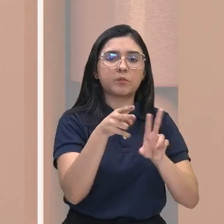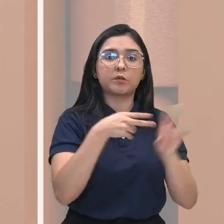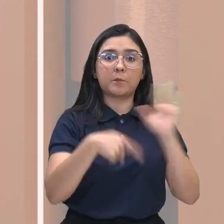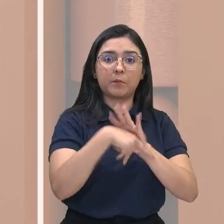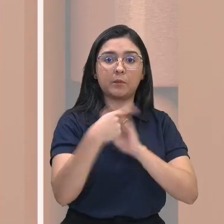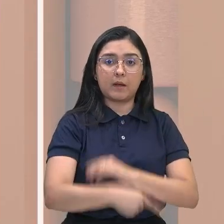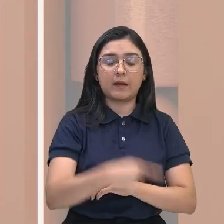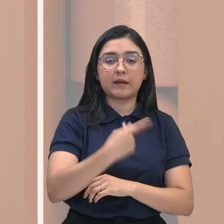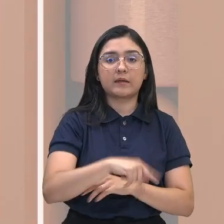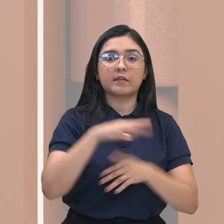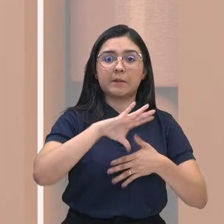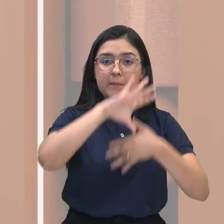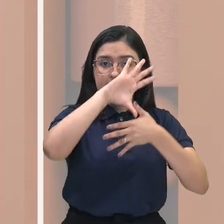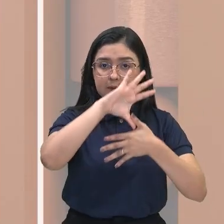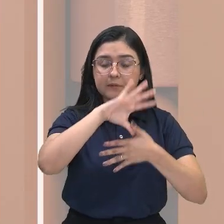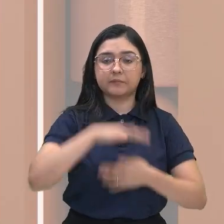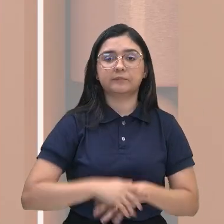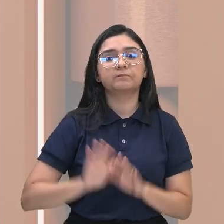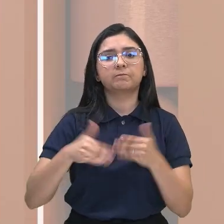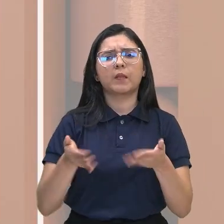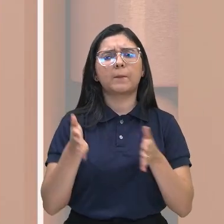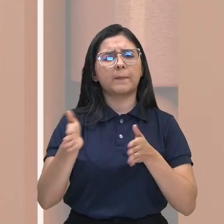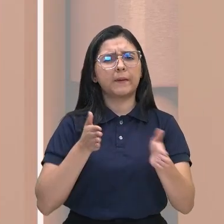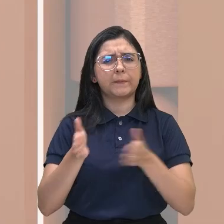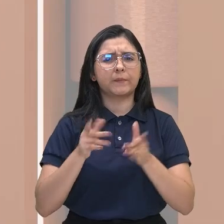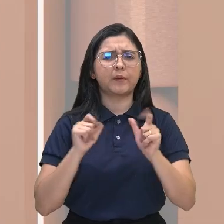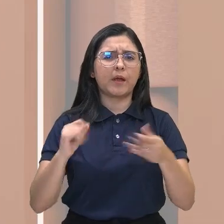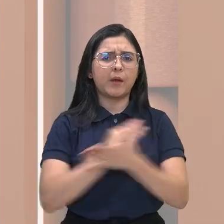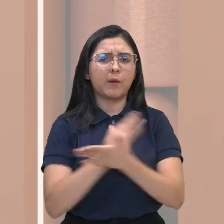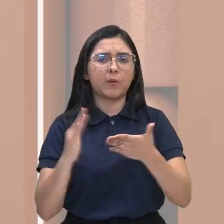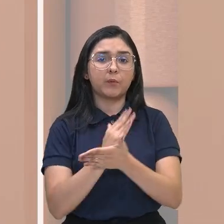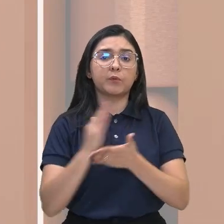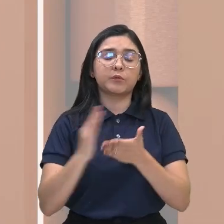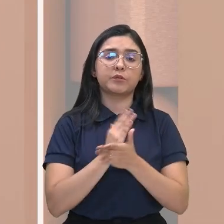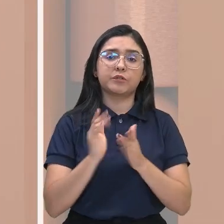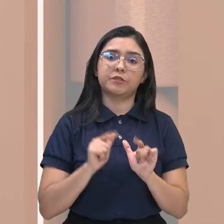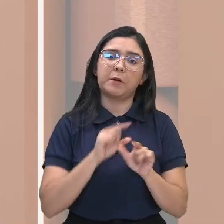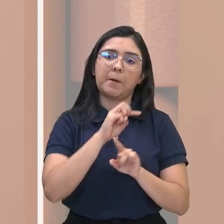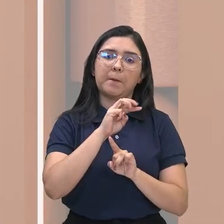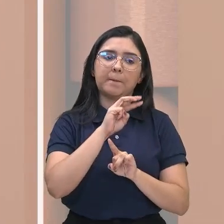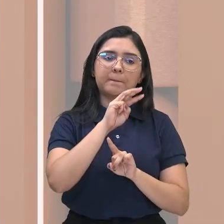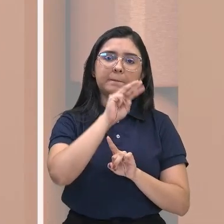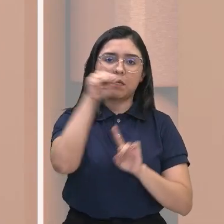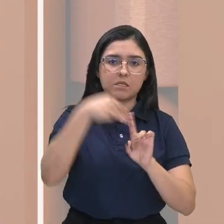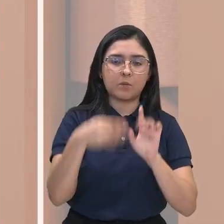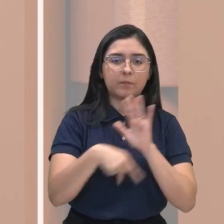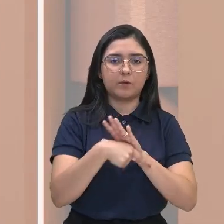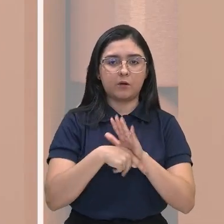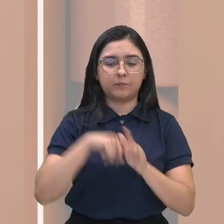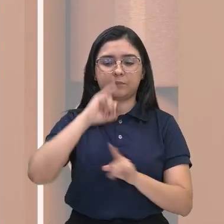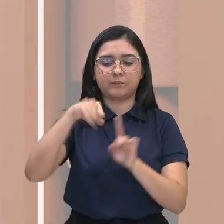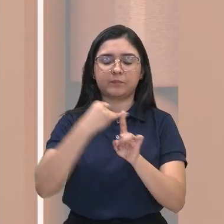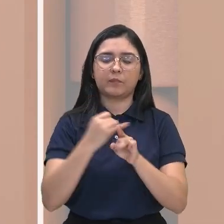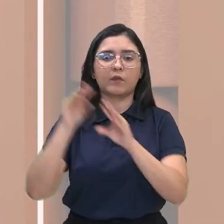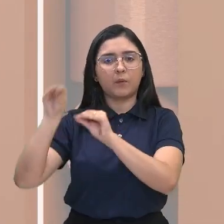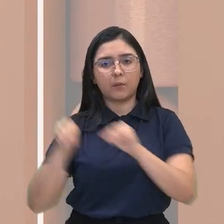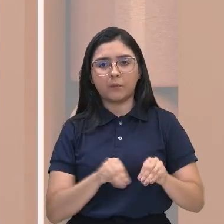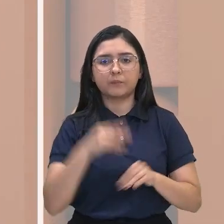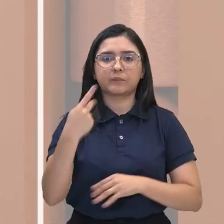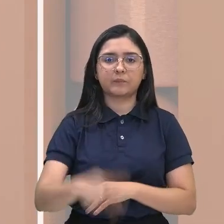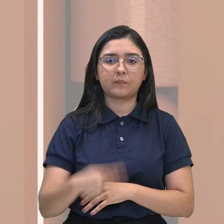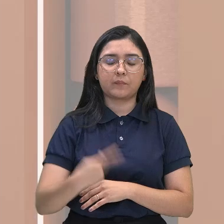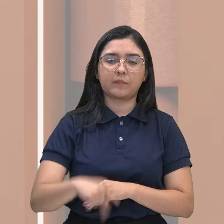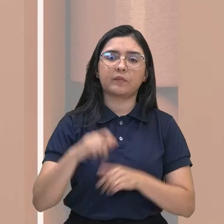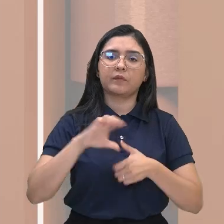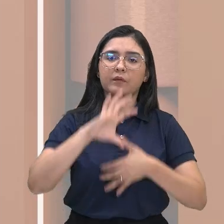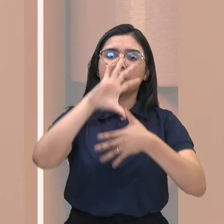aqui das Américas. Foi nesse momento, então, que algumas missões jesuíticas vieram aqui para o nosso